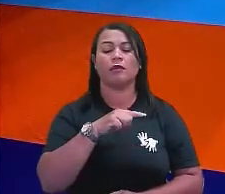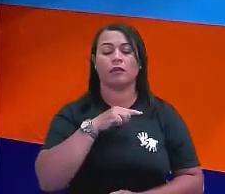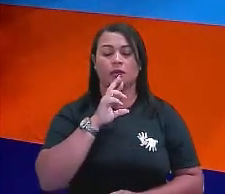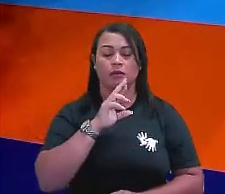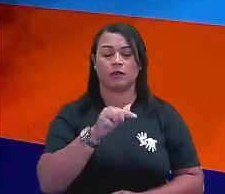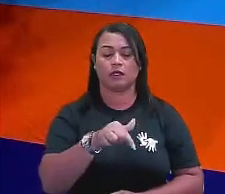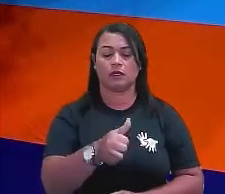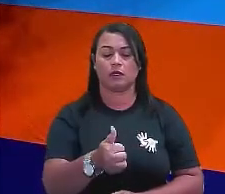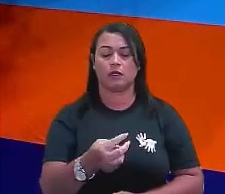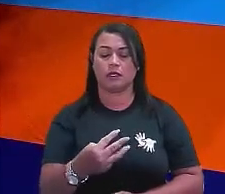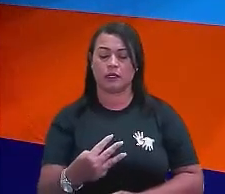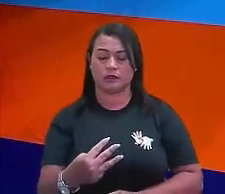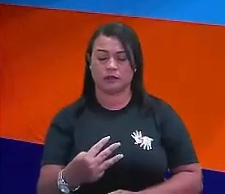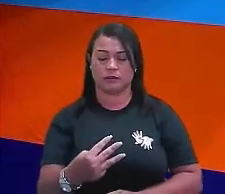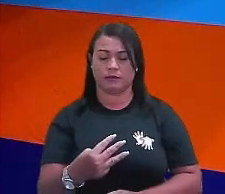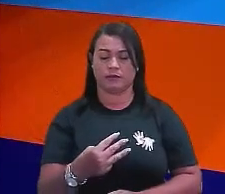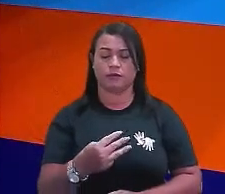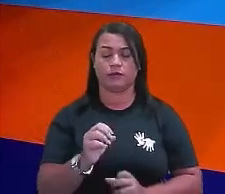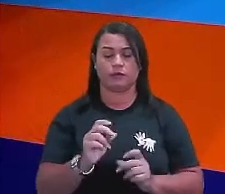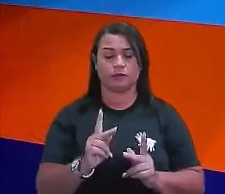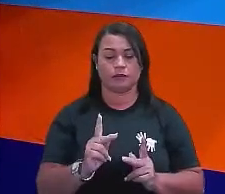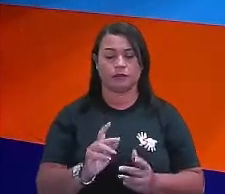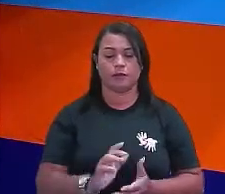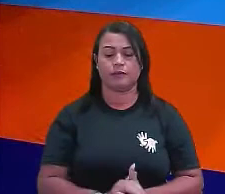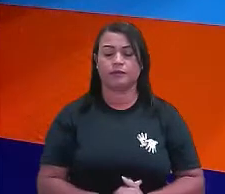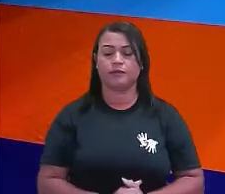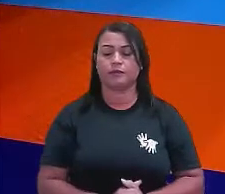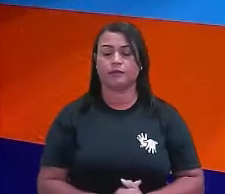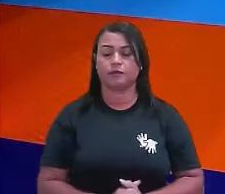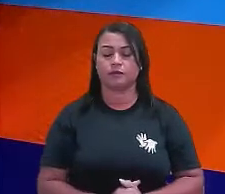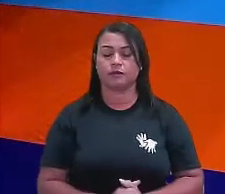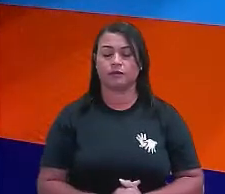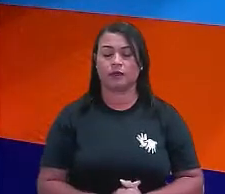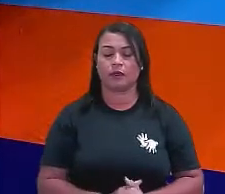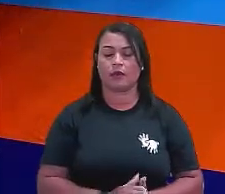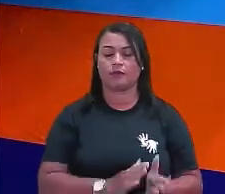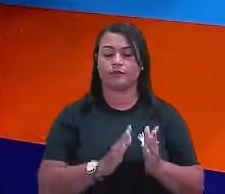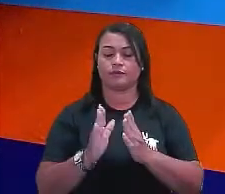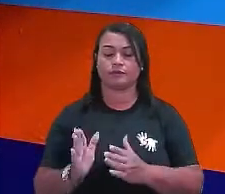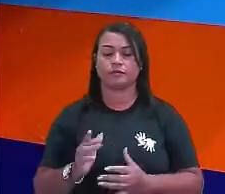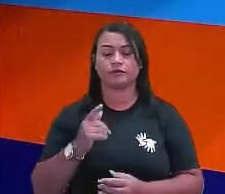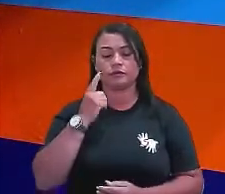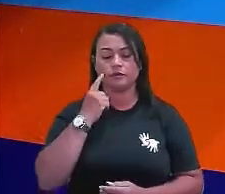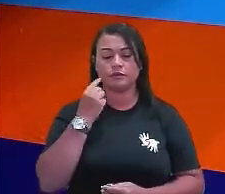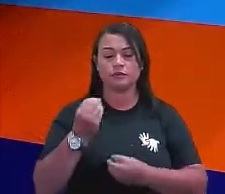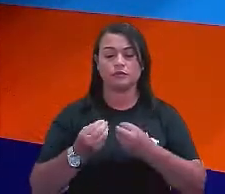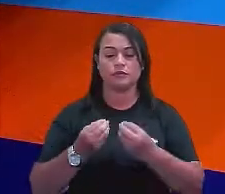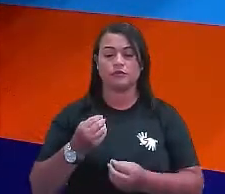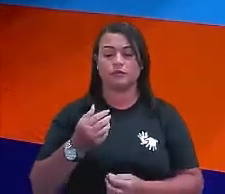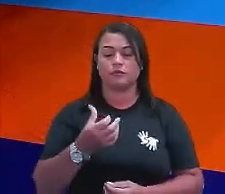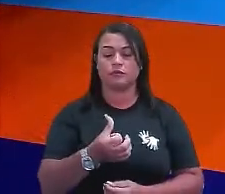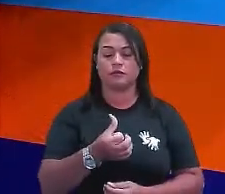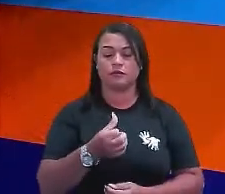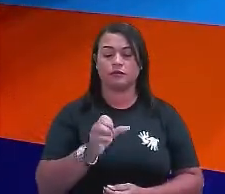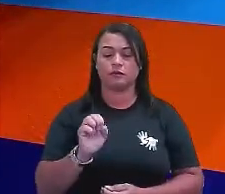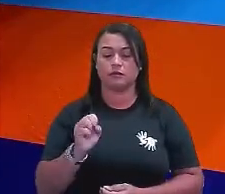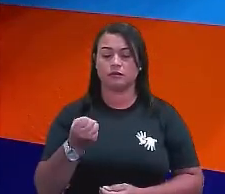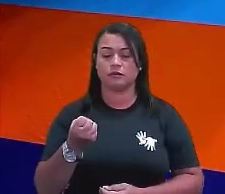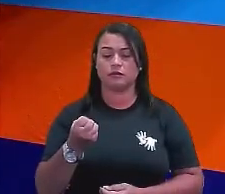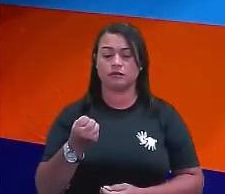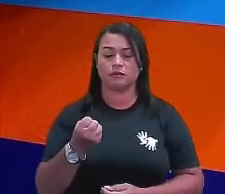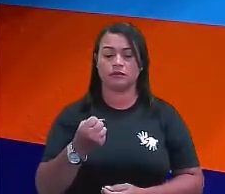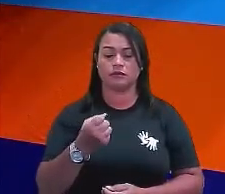713. Tá bom? E agora, eu vou fazer 68